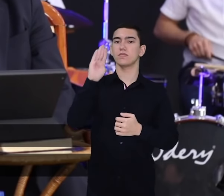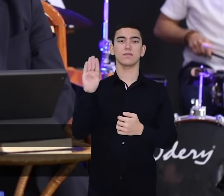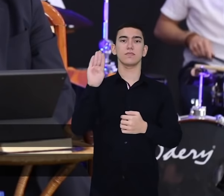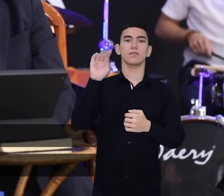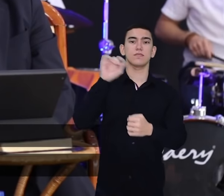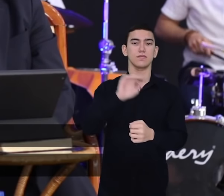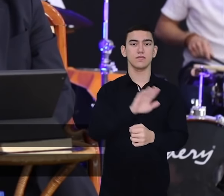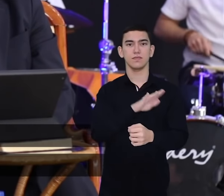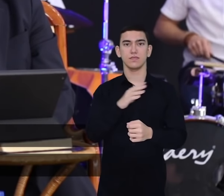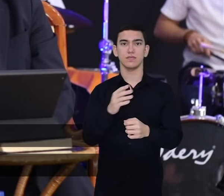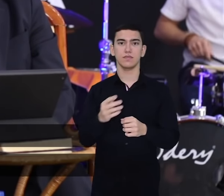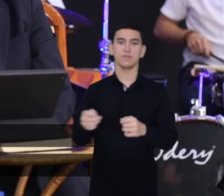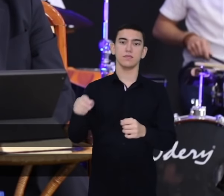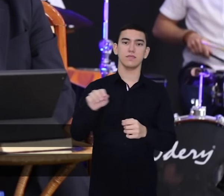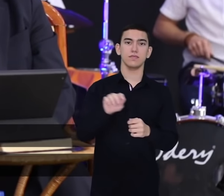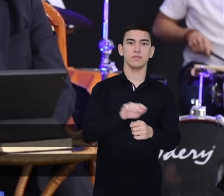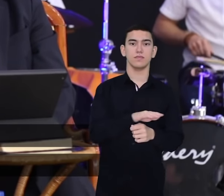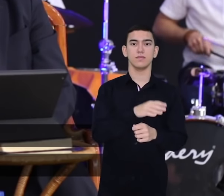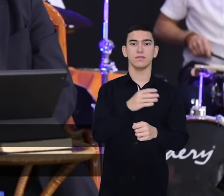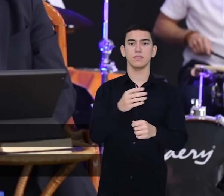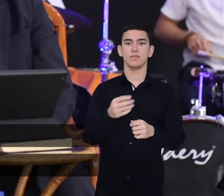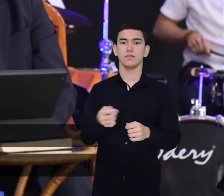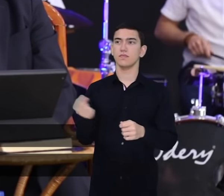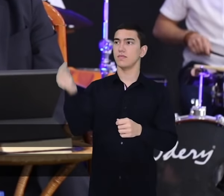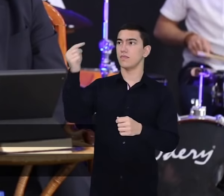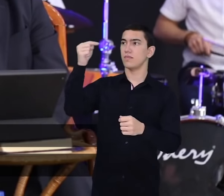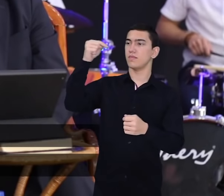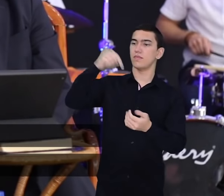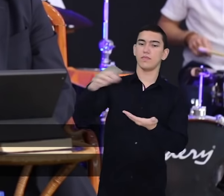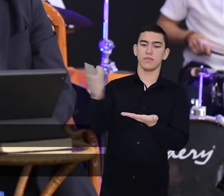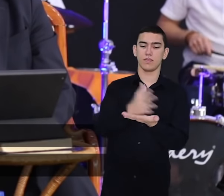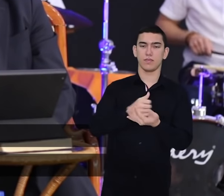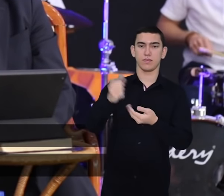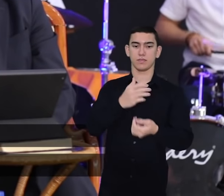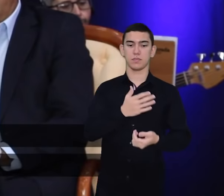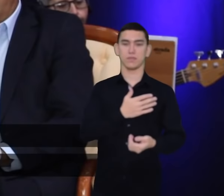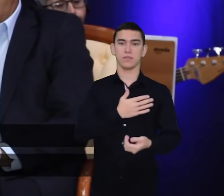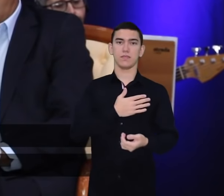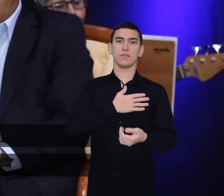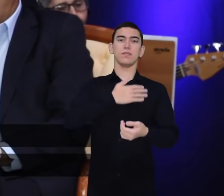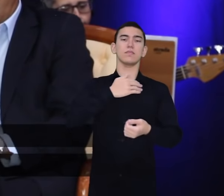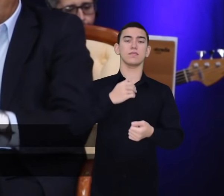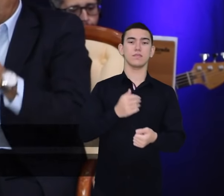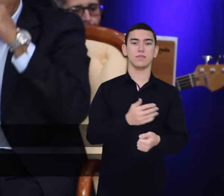Sua promessa me vem